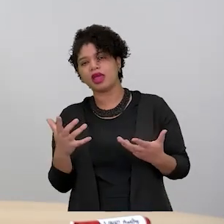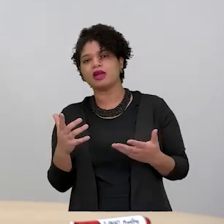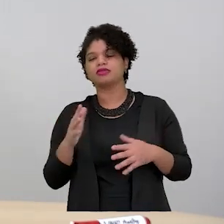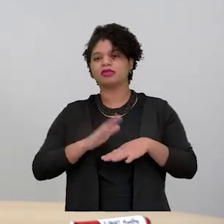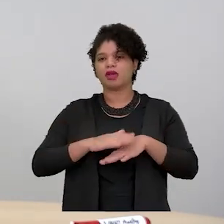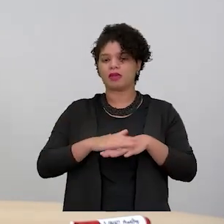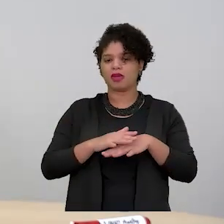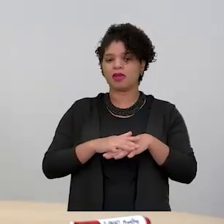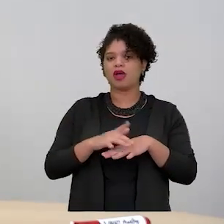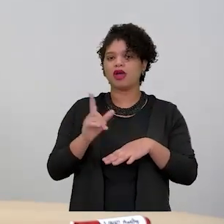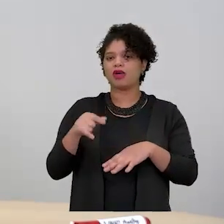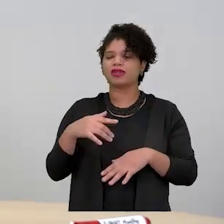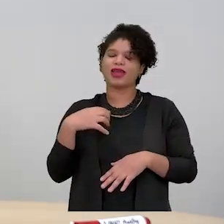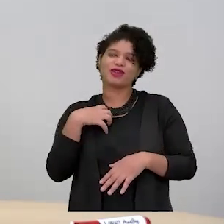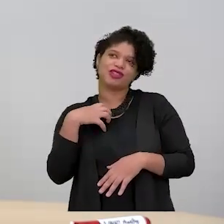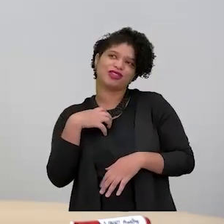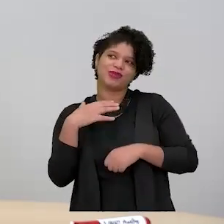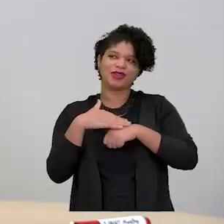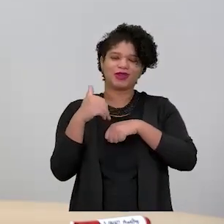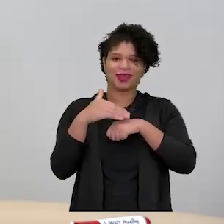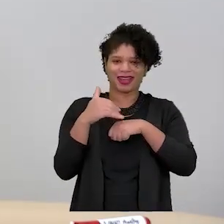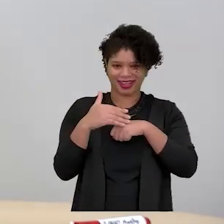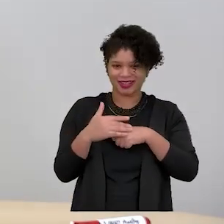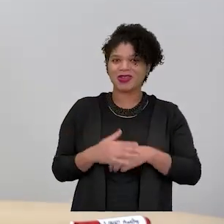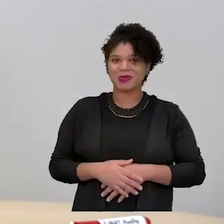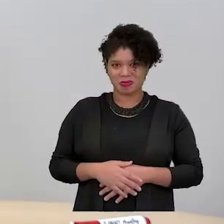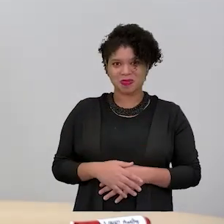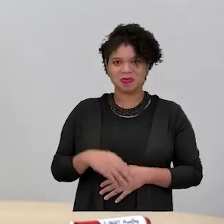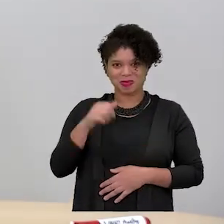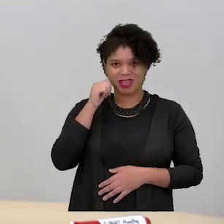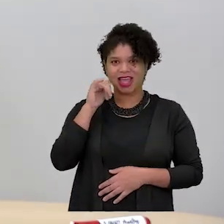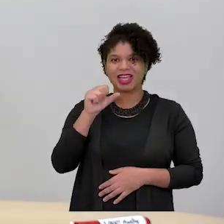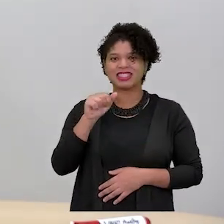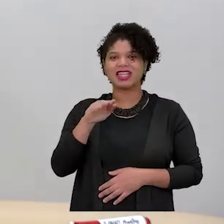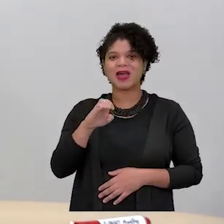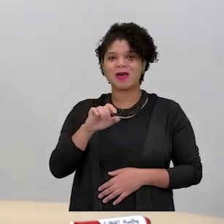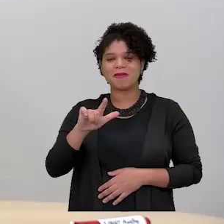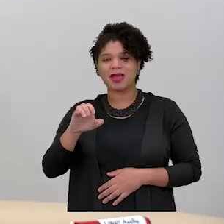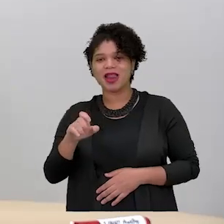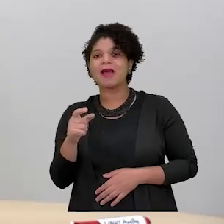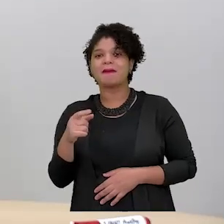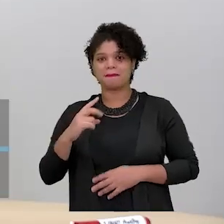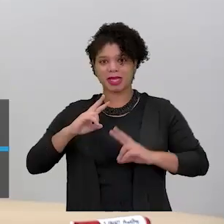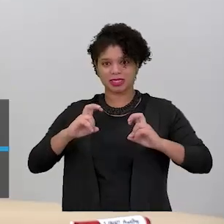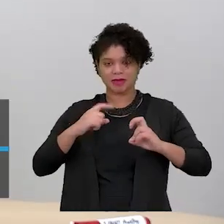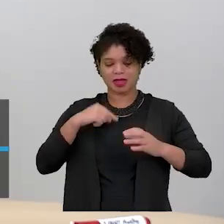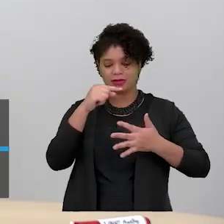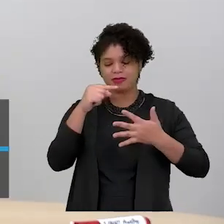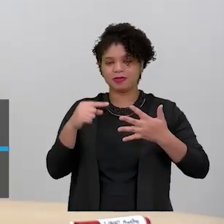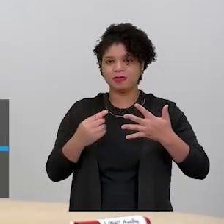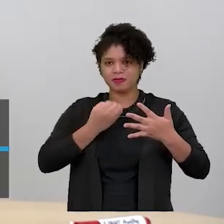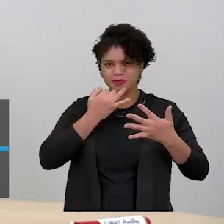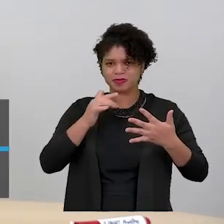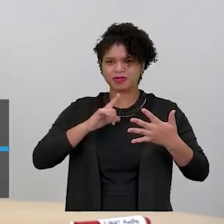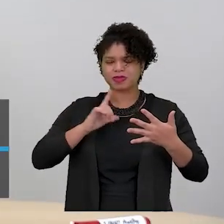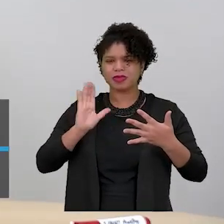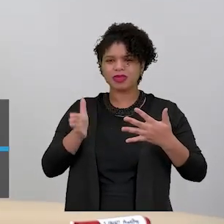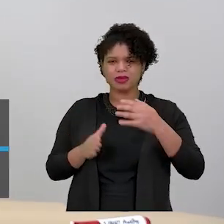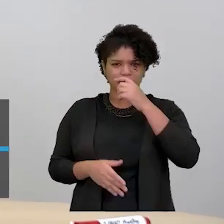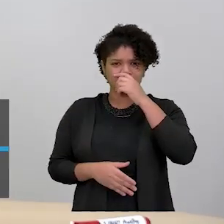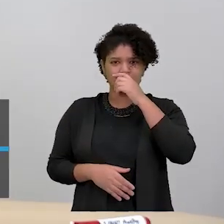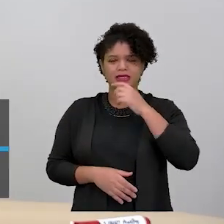esse meu jeito educado e carinhoso. E eu achei isso muito legal, porque ela já percebeu algumas qualidades que ela tem e que ela quer